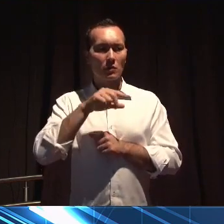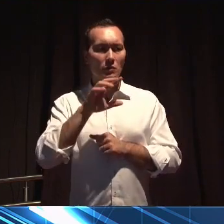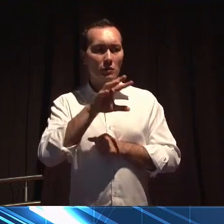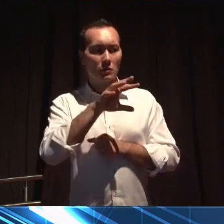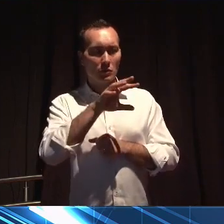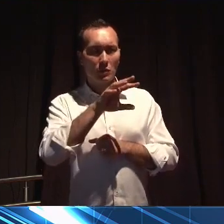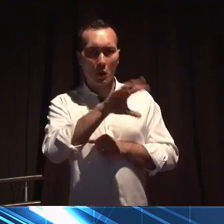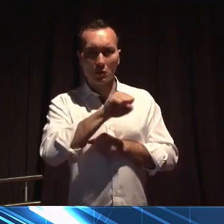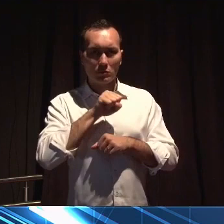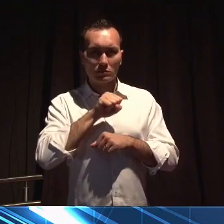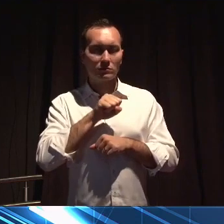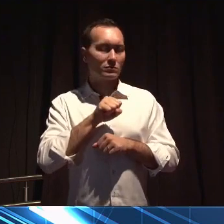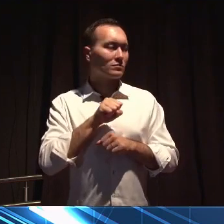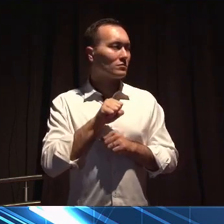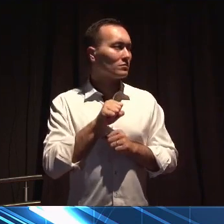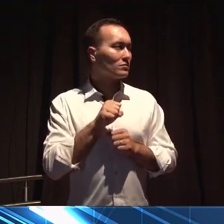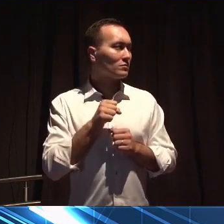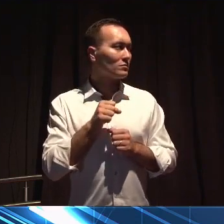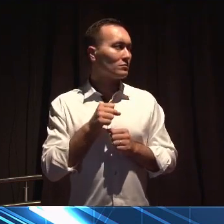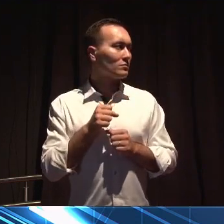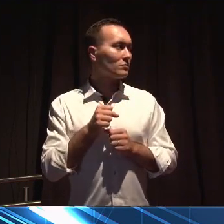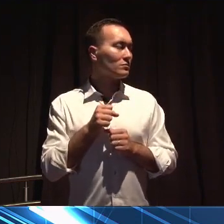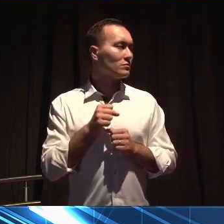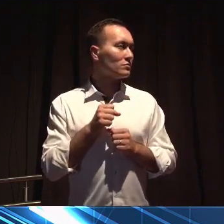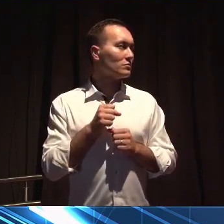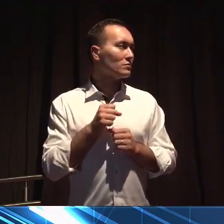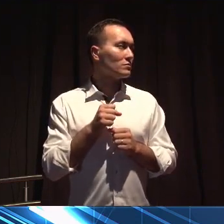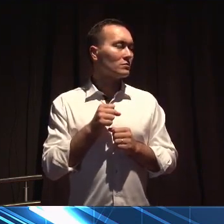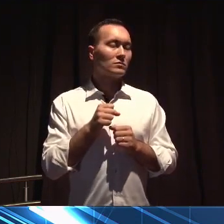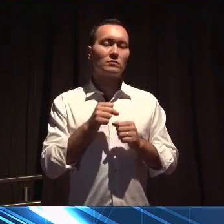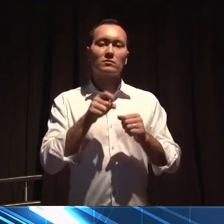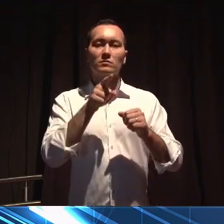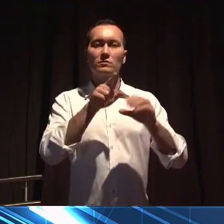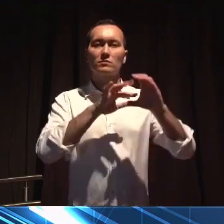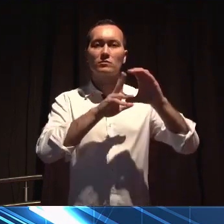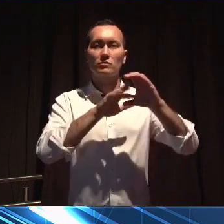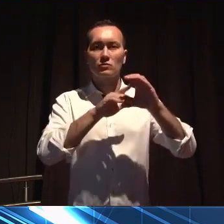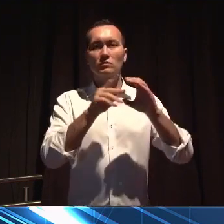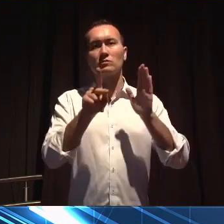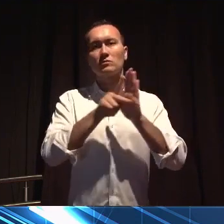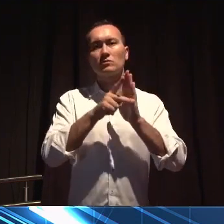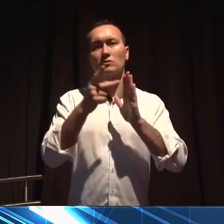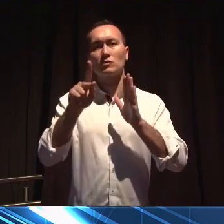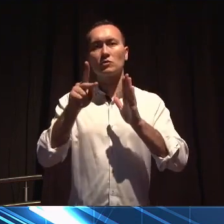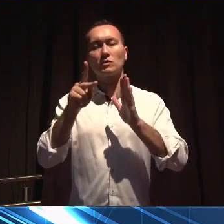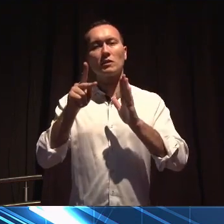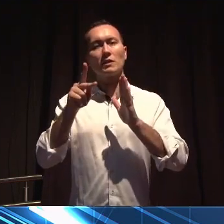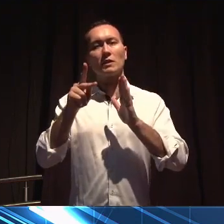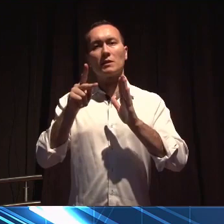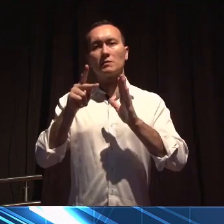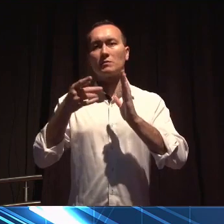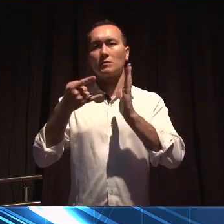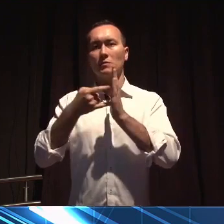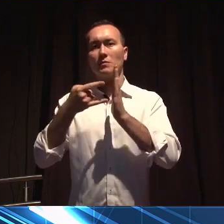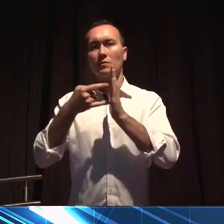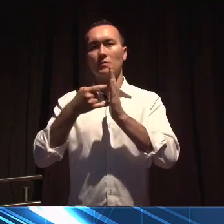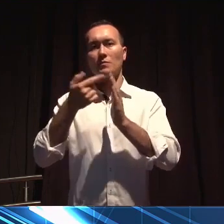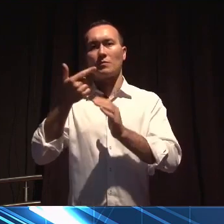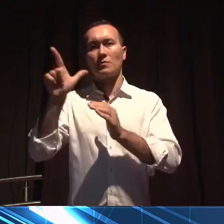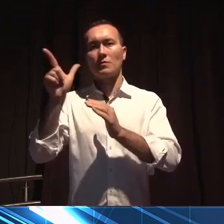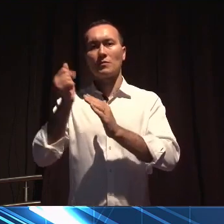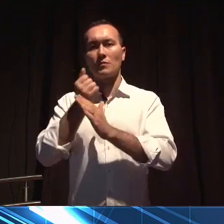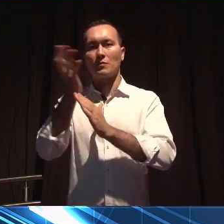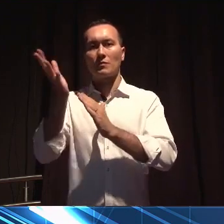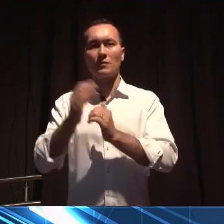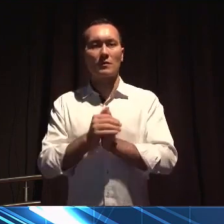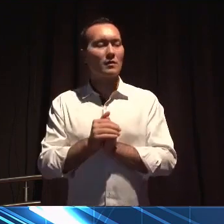tal, e o código pertence a um desenvolvedor externo, a gente tem que executar aquele código, né, quando a função é chamada. Então,